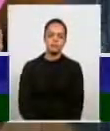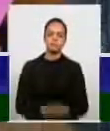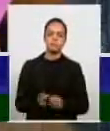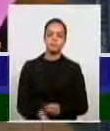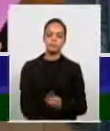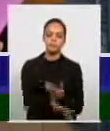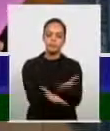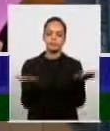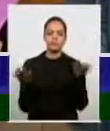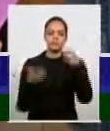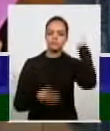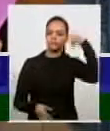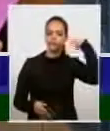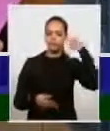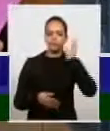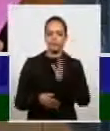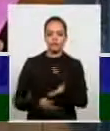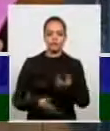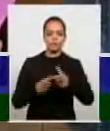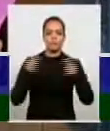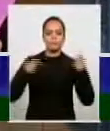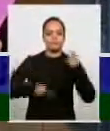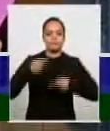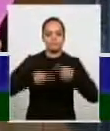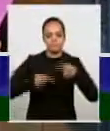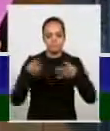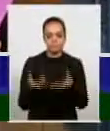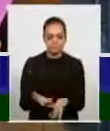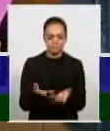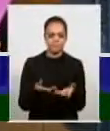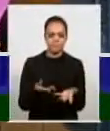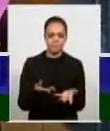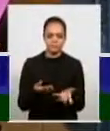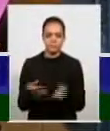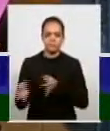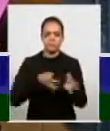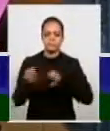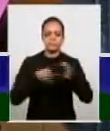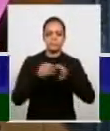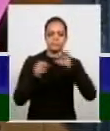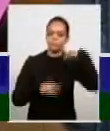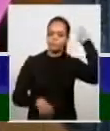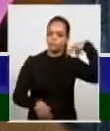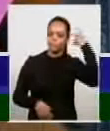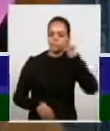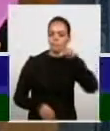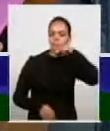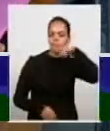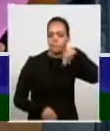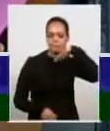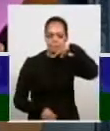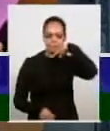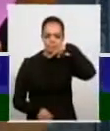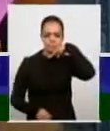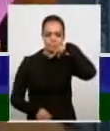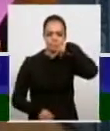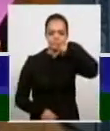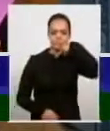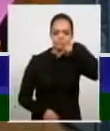Senhores vereadores, após uma ampla discussão, o projeto do vereador Márcio Nobre